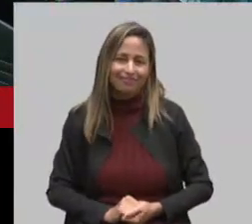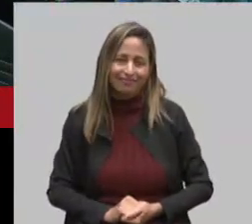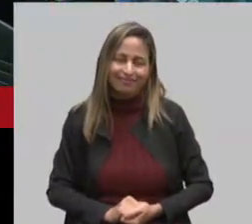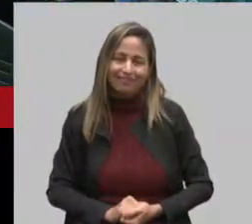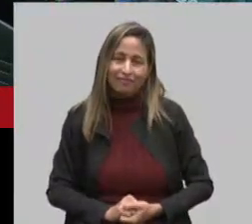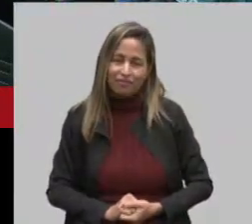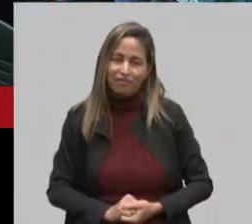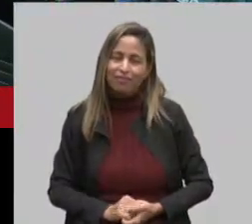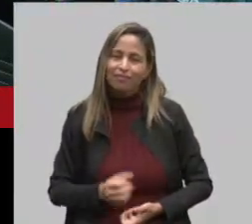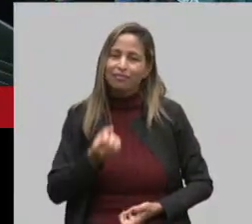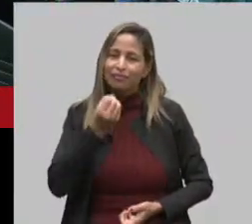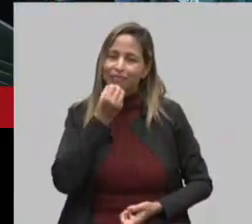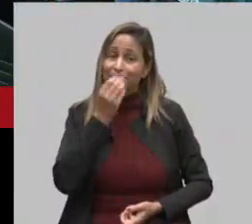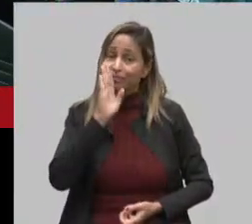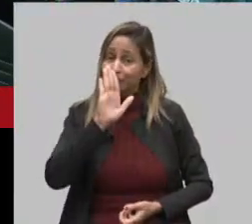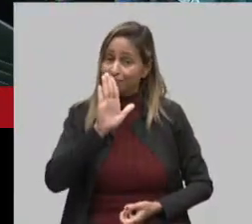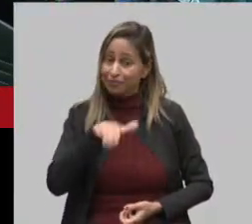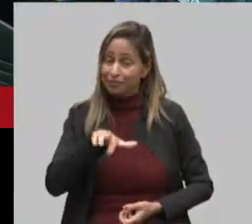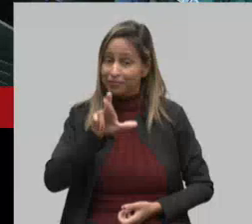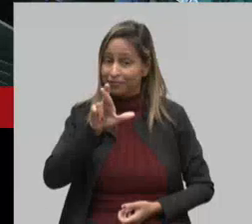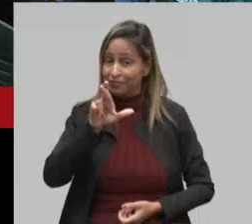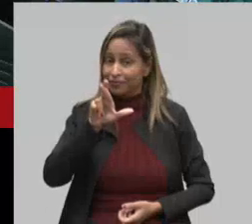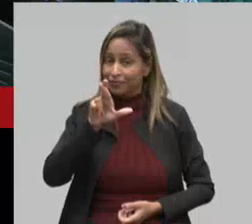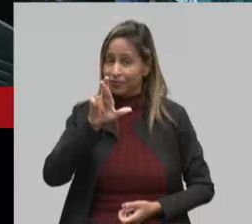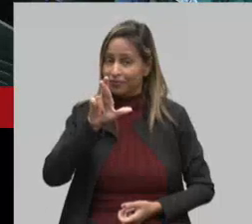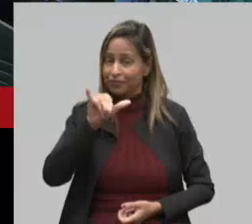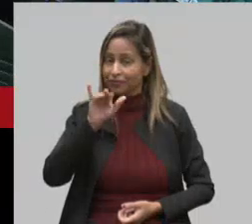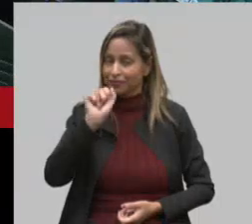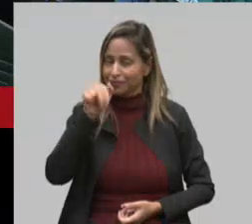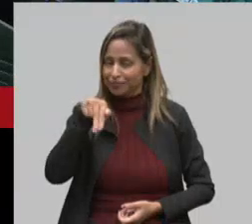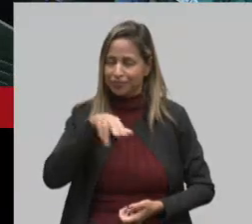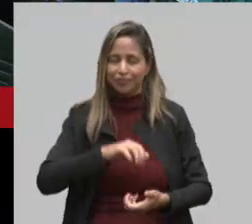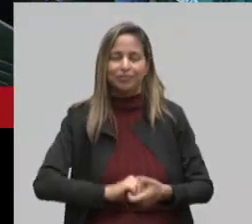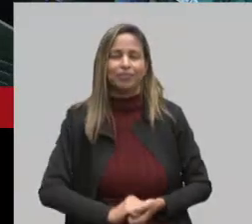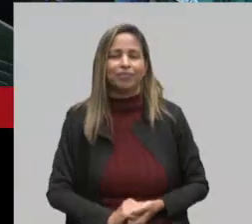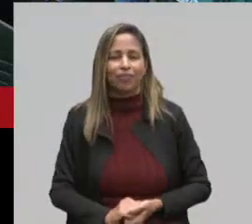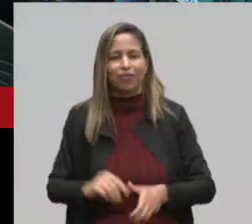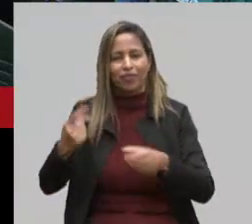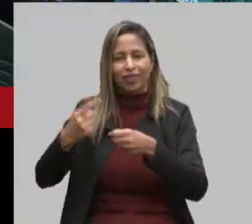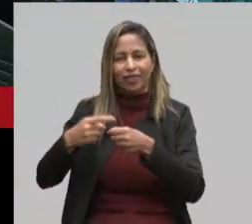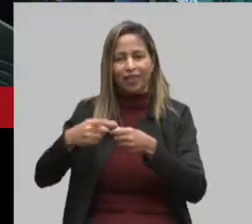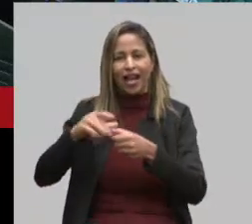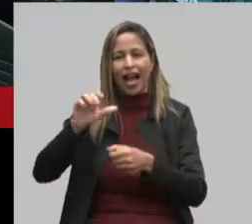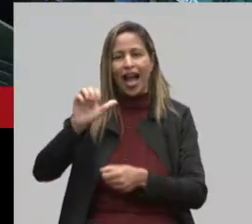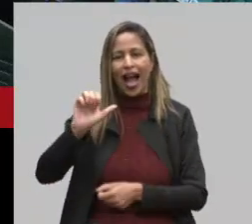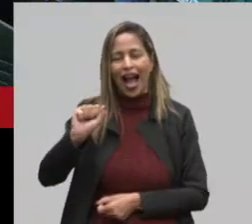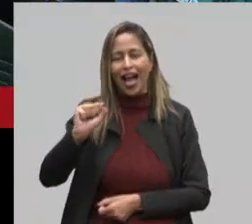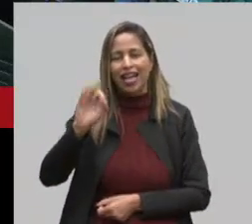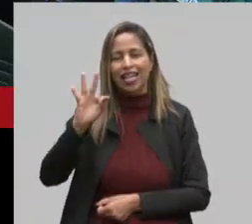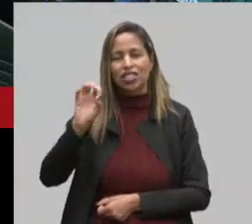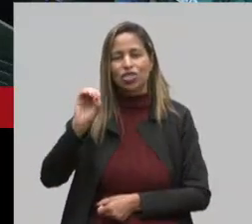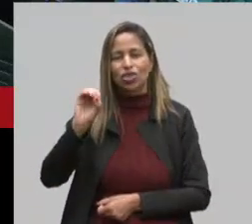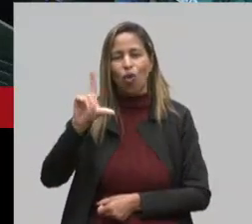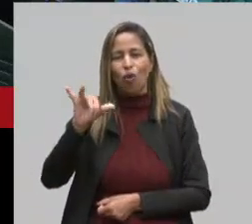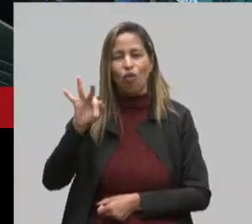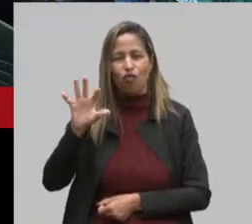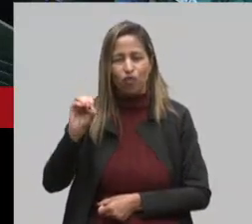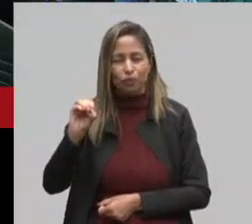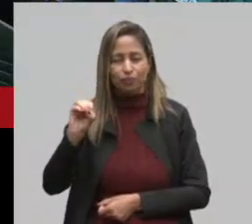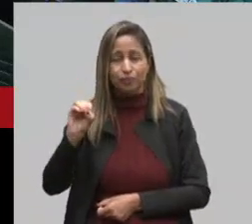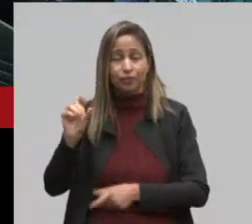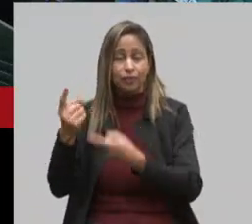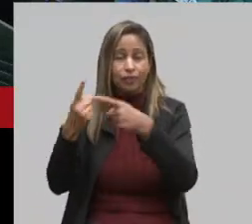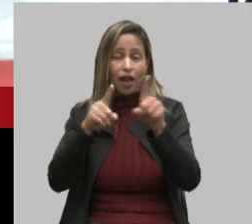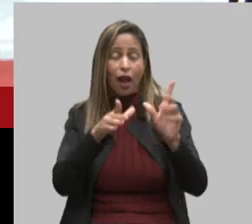tarde a todos Eu me chamo Rian Ferreira da Silva sou da cidade de Astolfo Dutra do Polo Zona da Mata do e eu vim contrapor essa